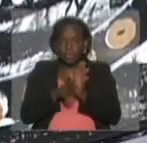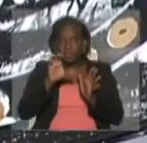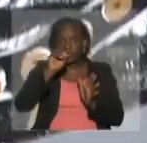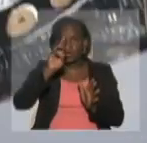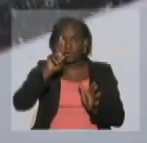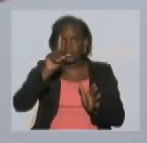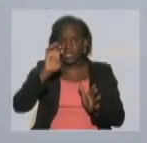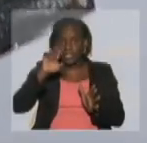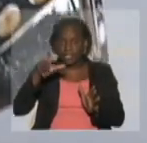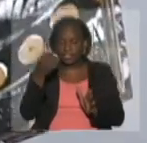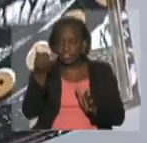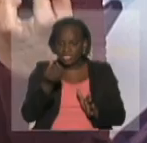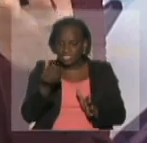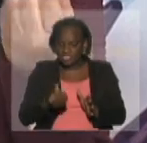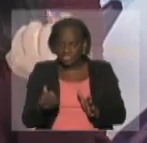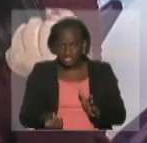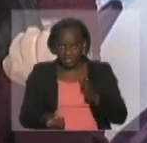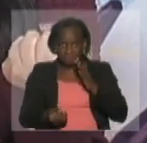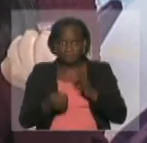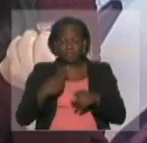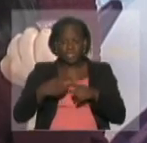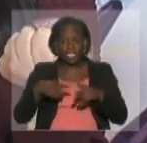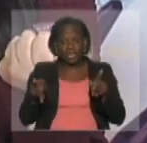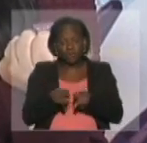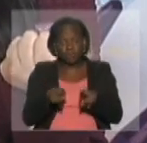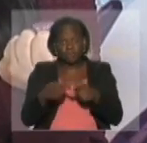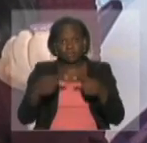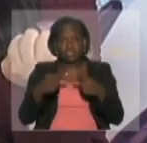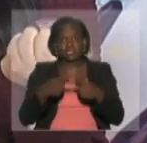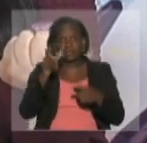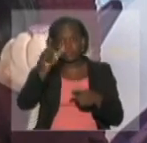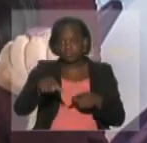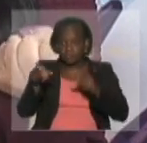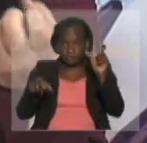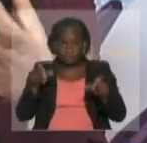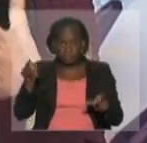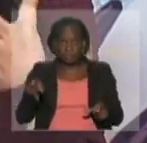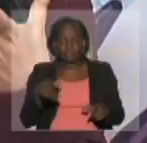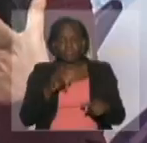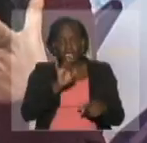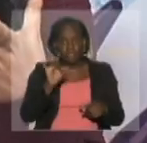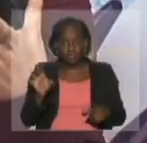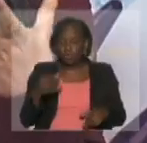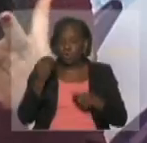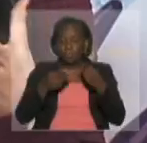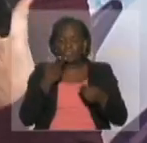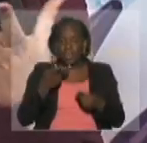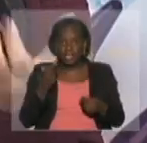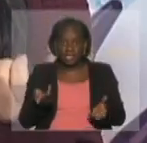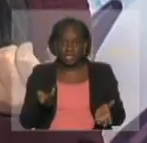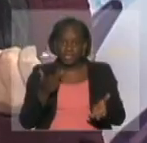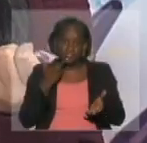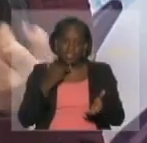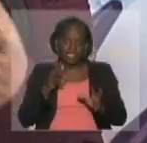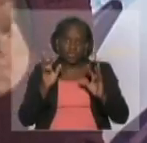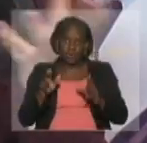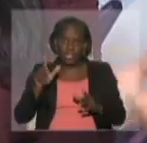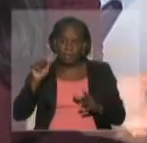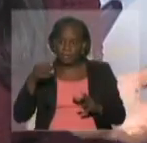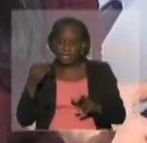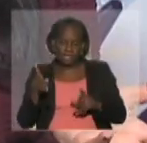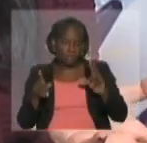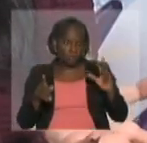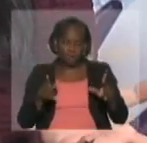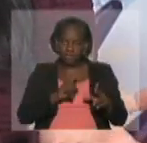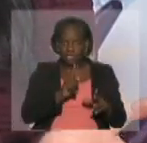Porque é a formação também das personagens aí. Exatamente. Né? Como elas falam. O cara não vai falar igual o Lampião e o Lampião não vai